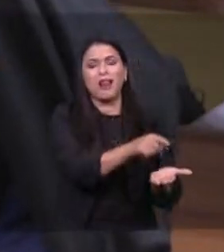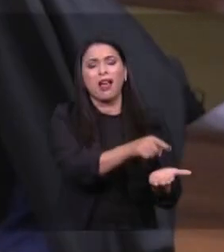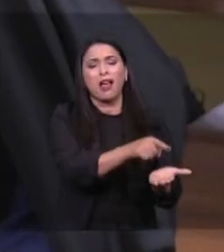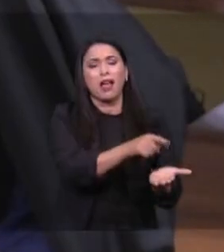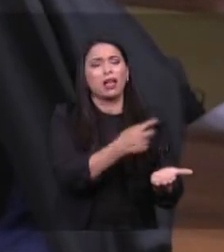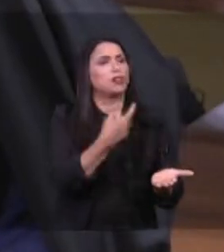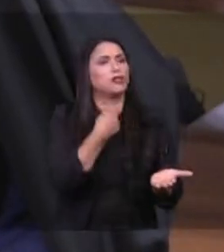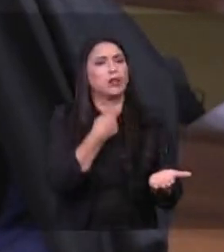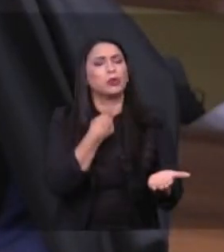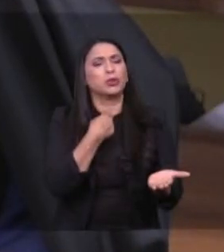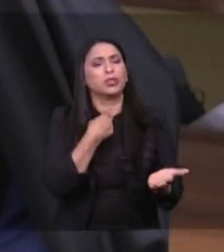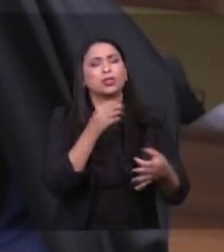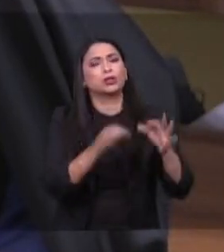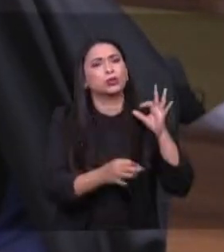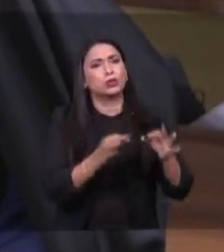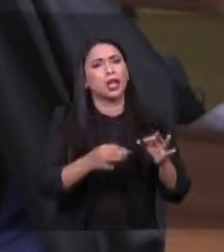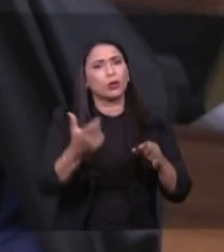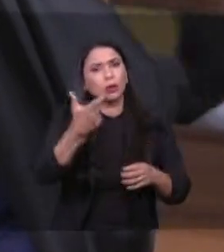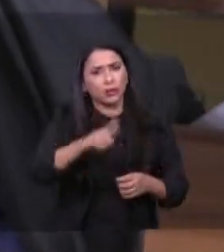de julgar nova apelação?